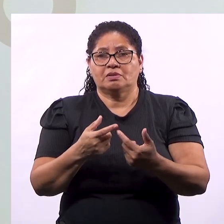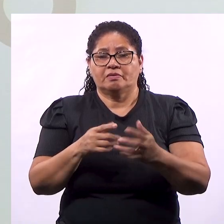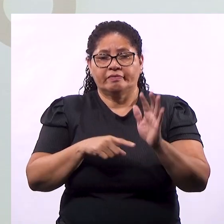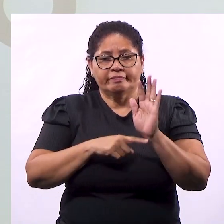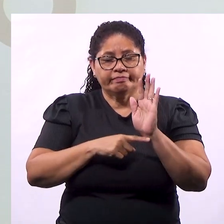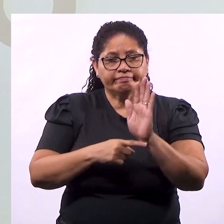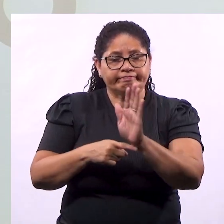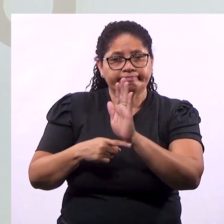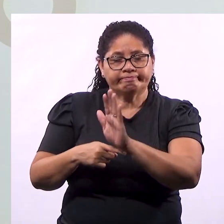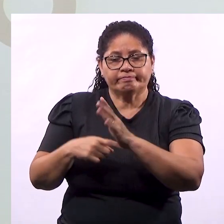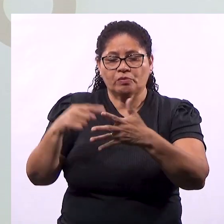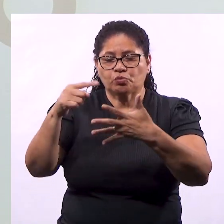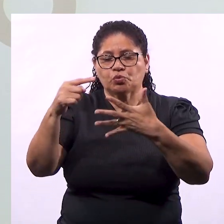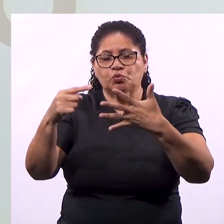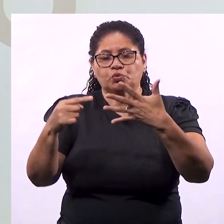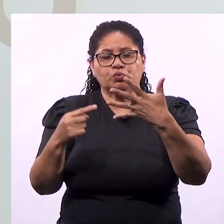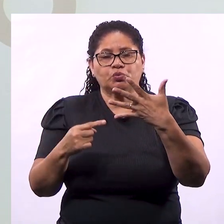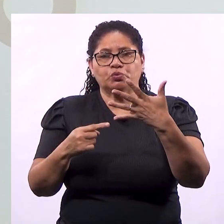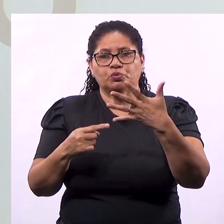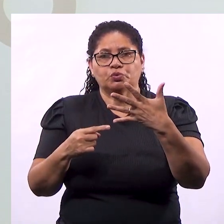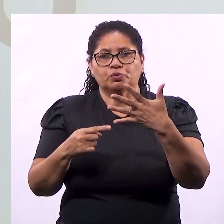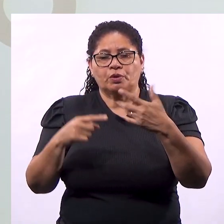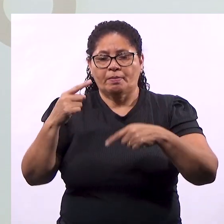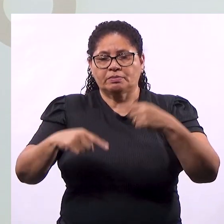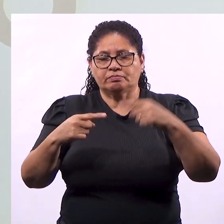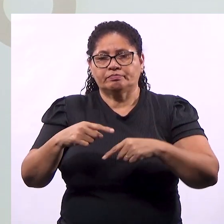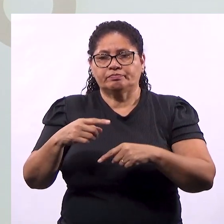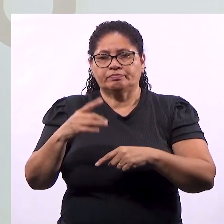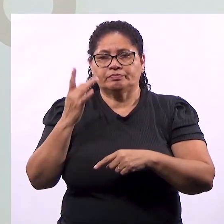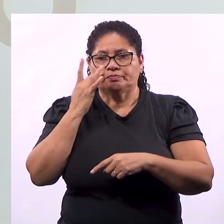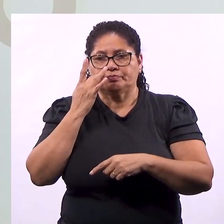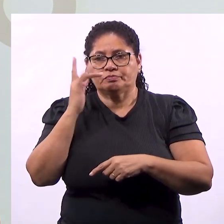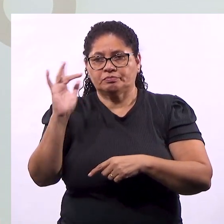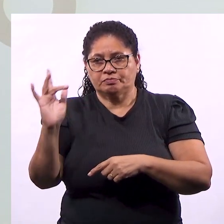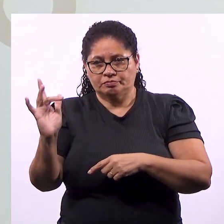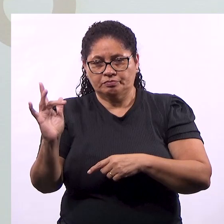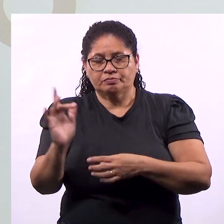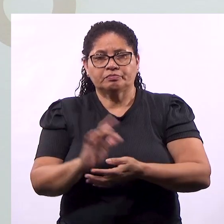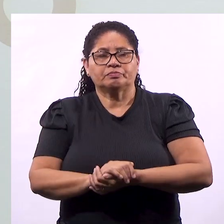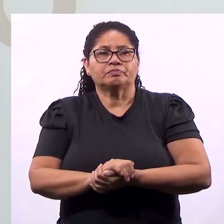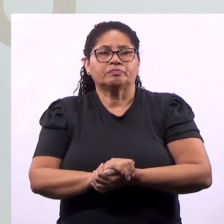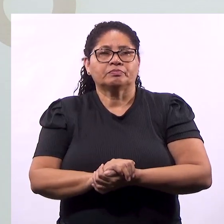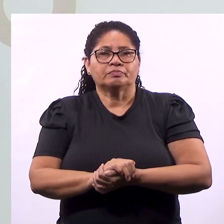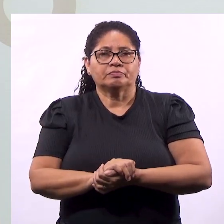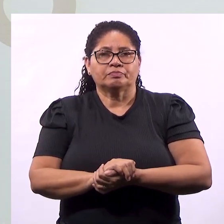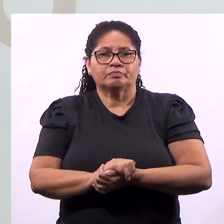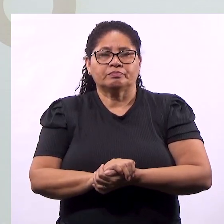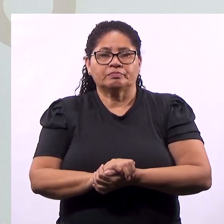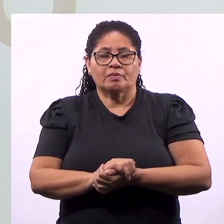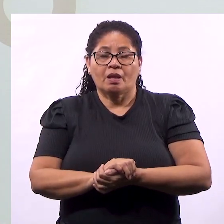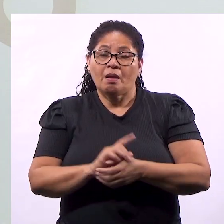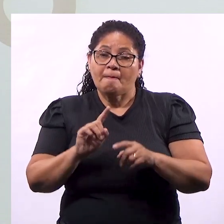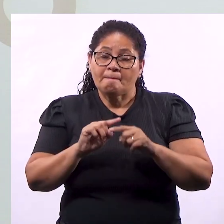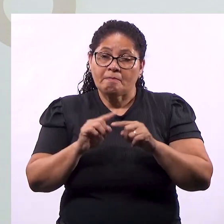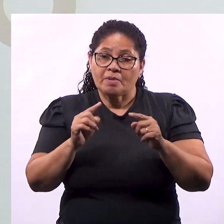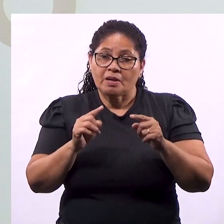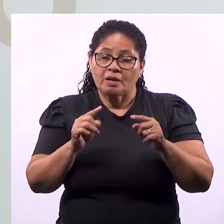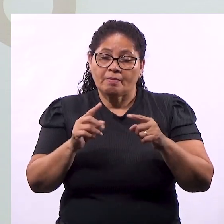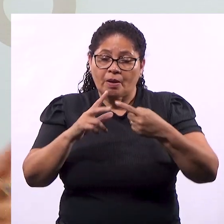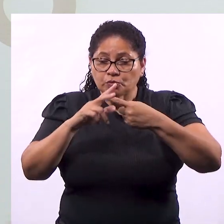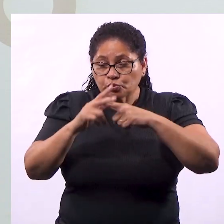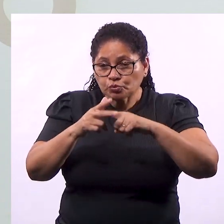essa intervenção ao invés de usar os dedos Eu uso o material Dourado Então essa já foi uma intervenção D o pedagógica